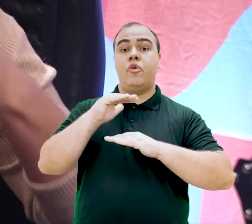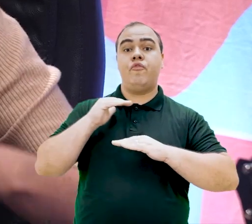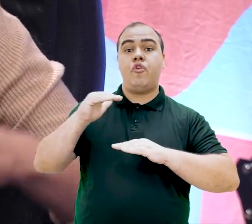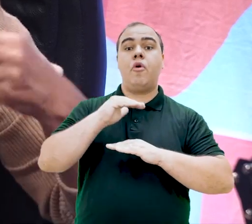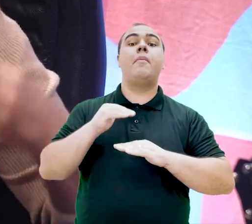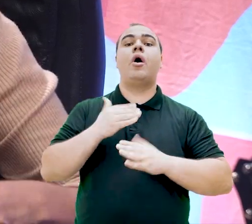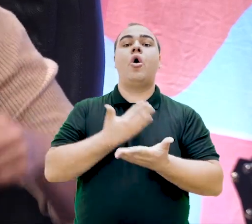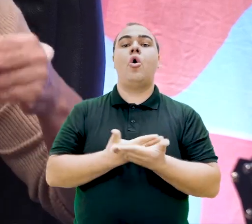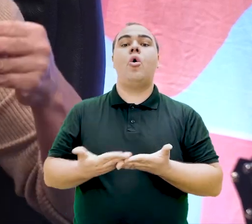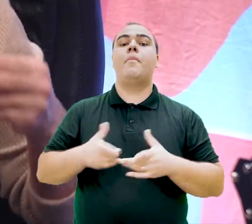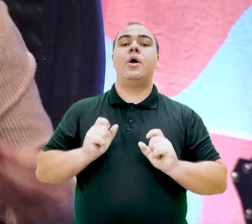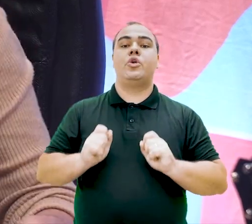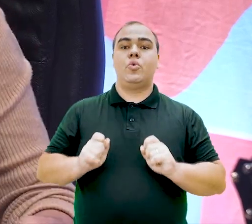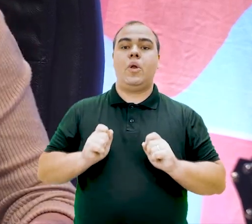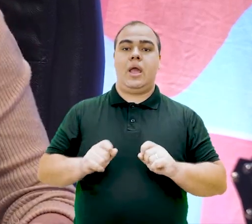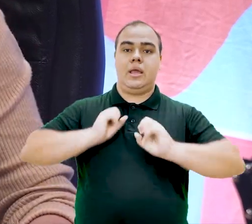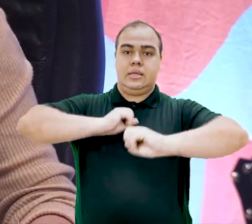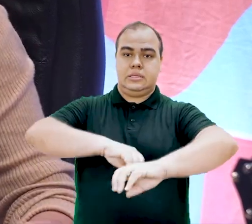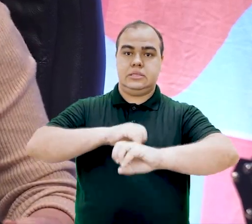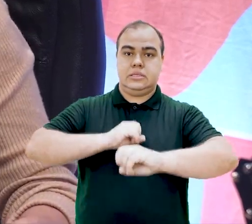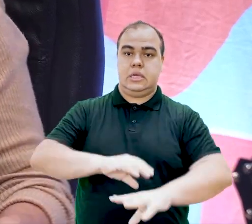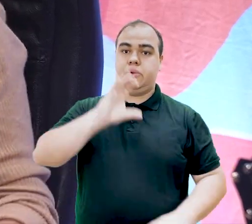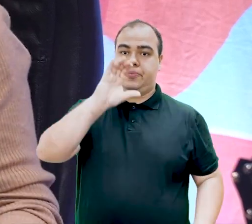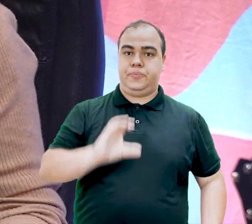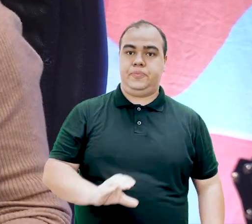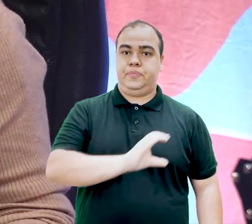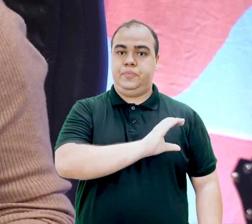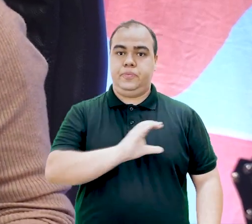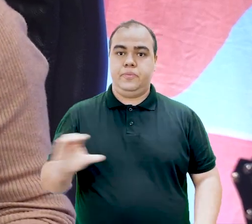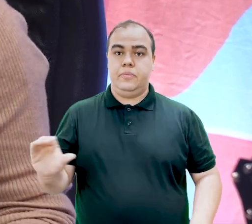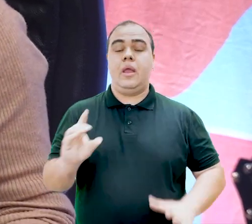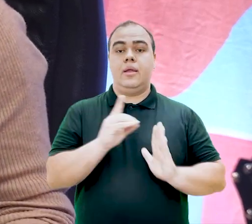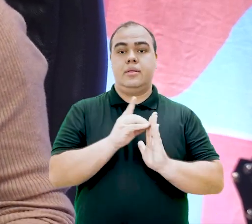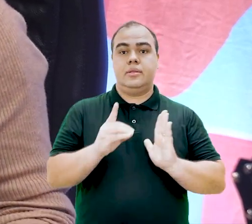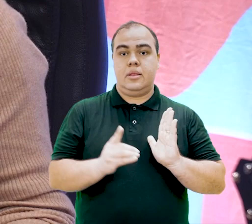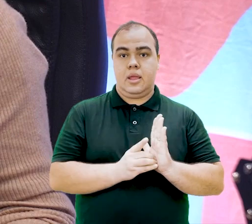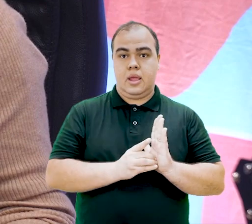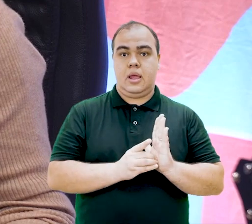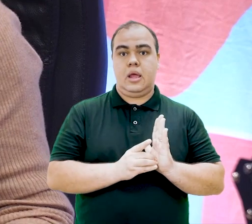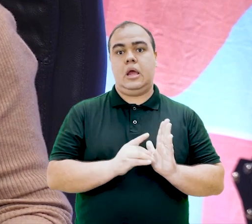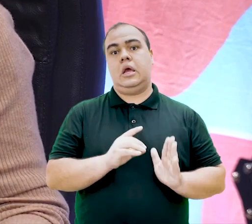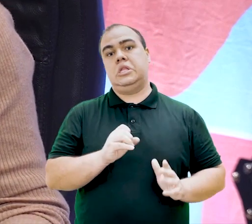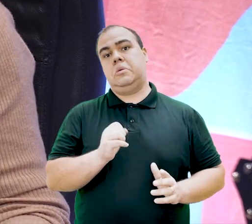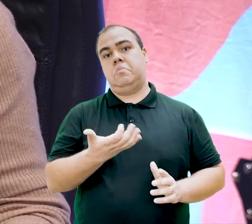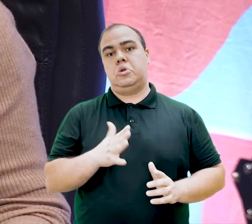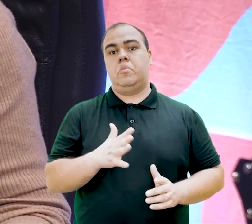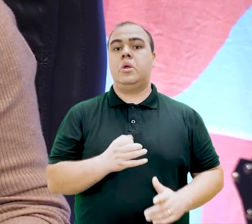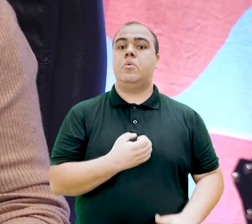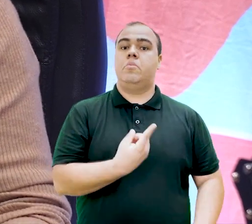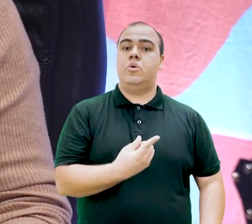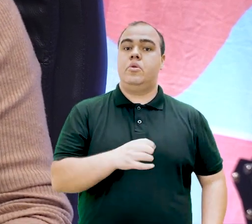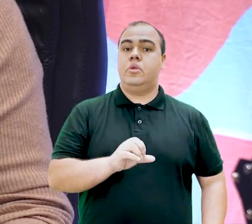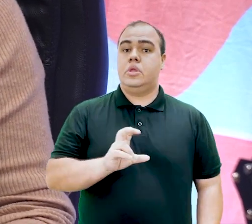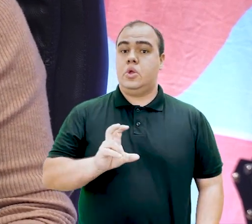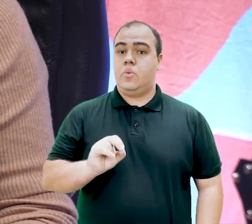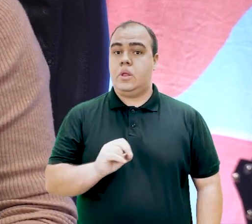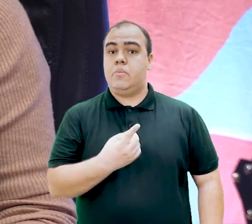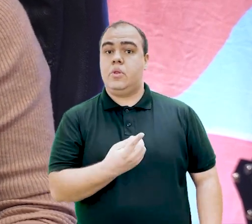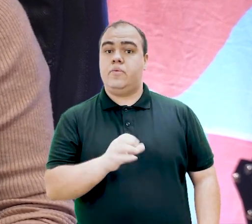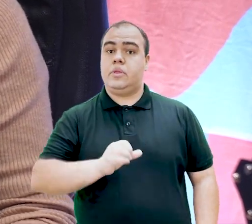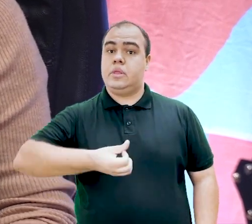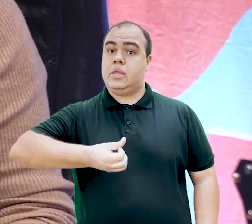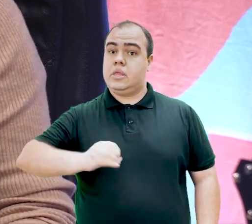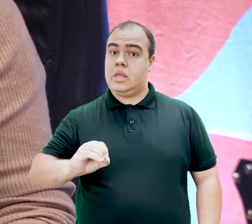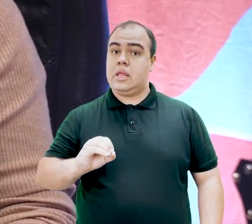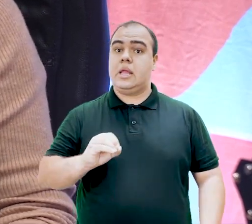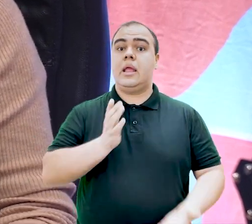com catequização você tá entendendo na década de 50 no Brasil de 60 50 60 a metade da